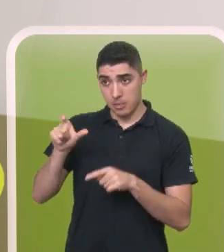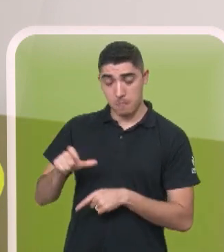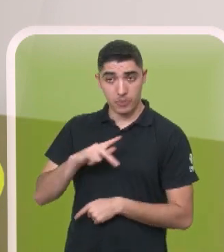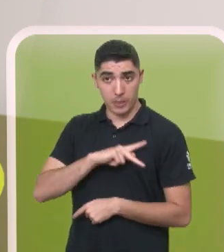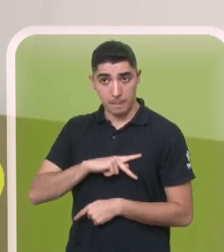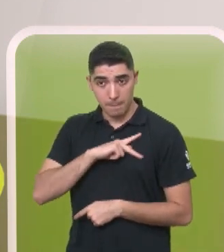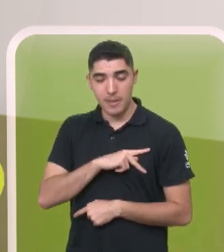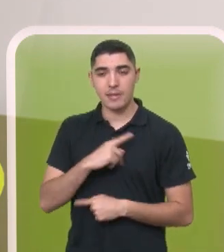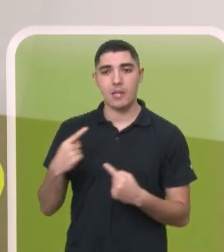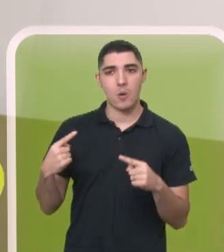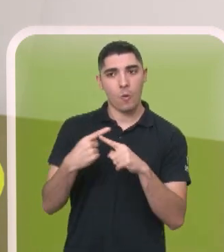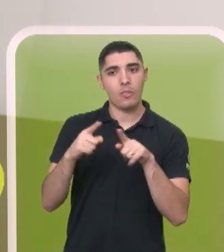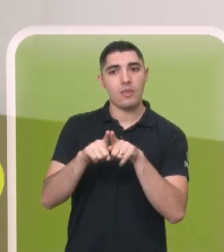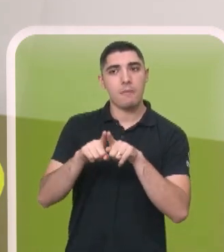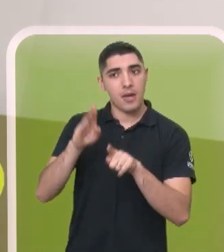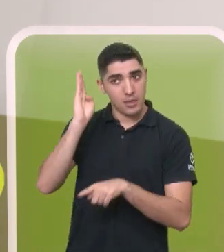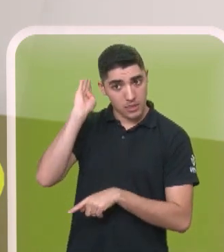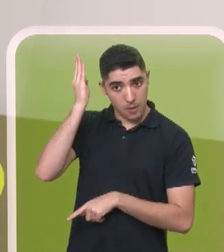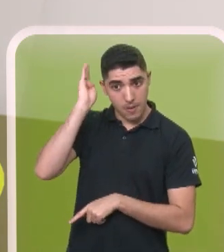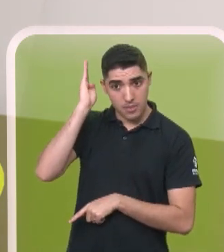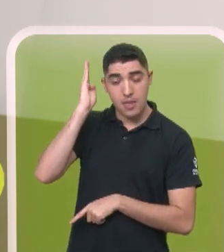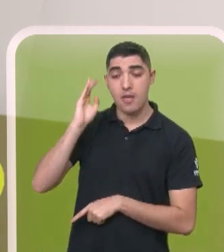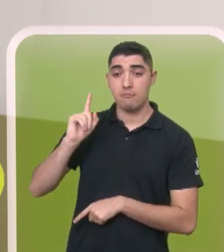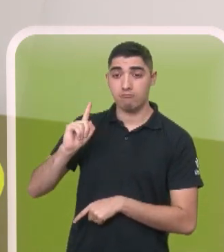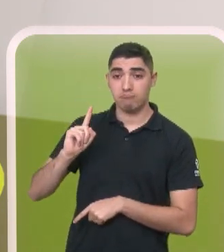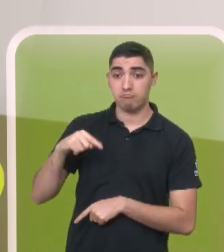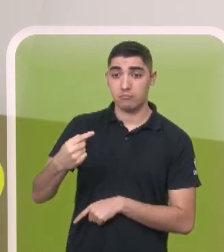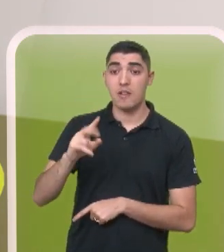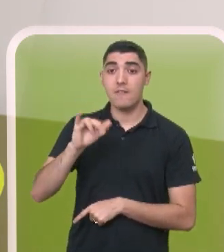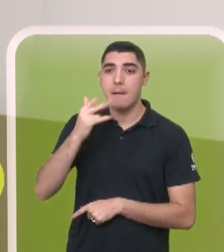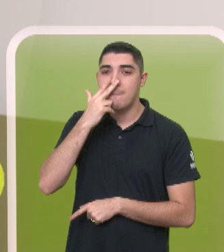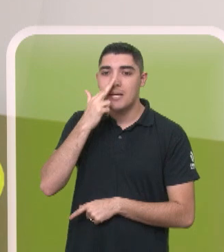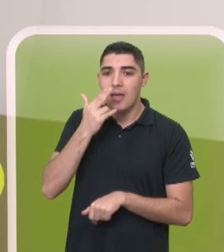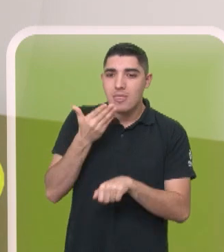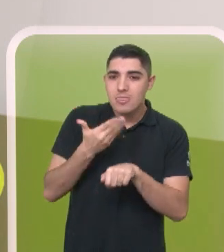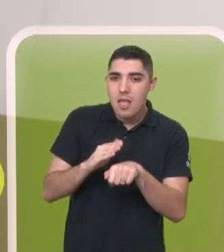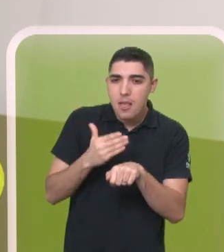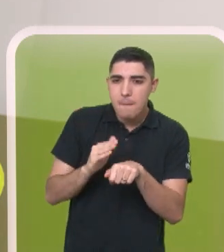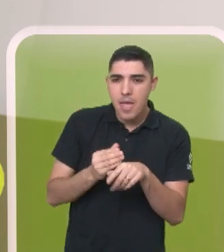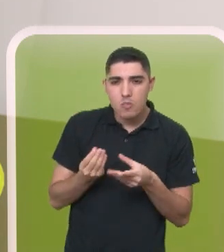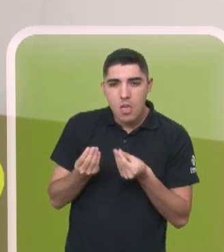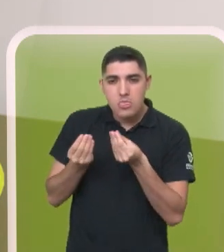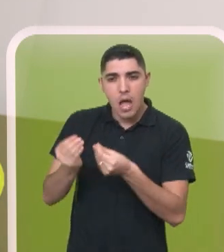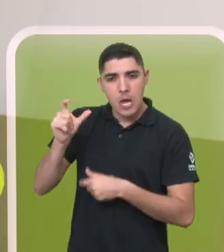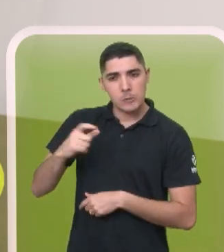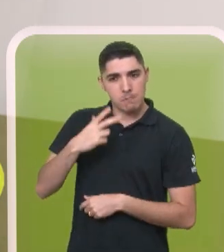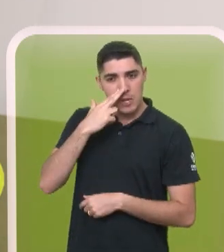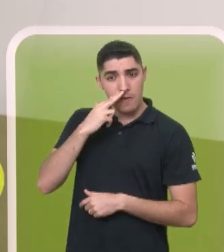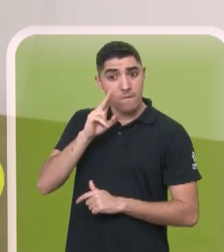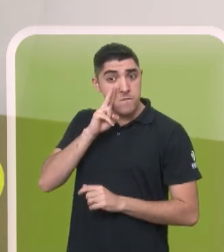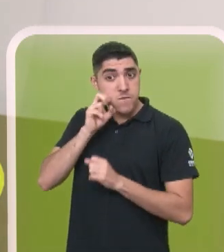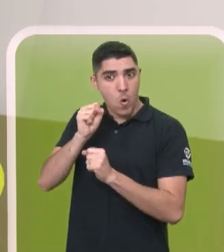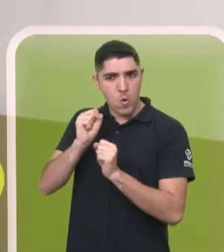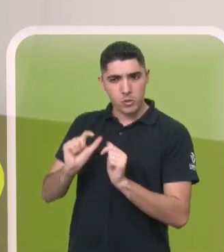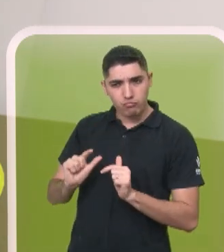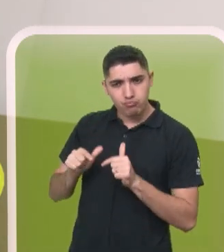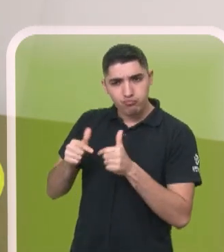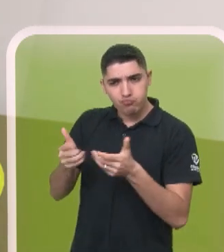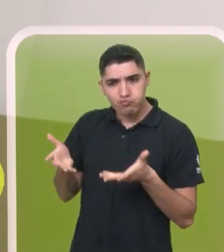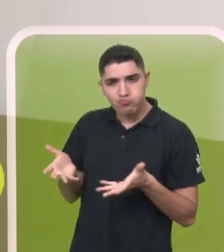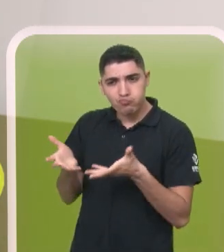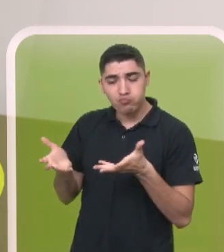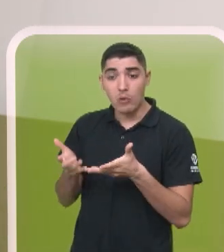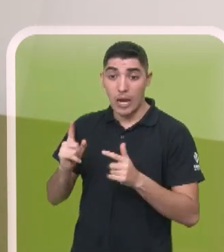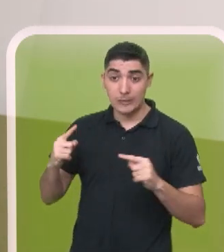quanto o Taubaté no jogo seguinte, vai servir para o São José ganhar uma moral aí, já avisando a decisão contra